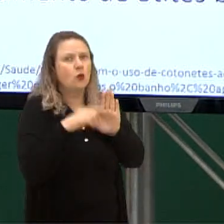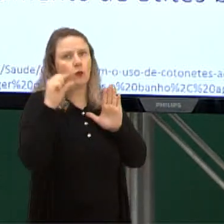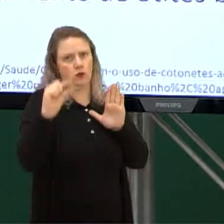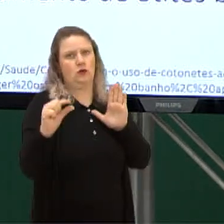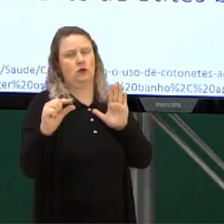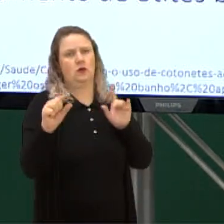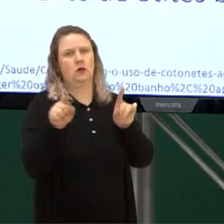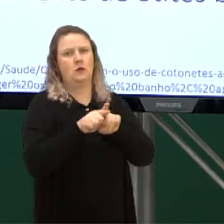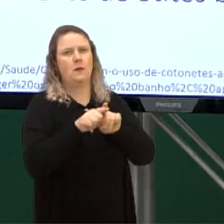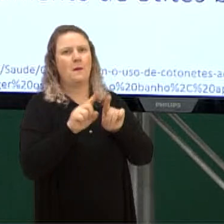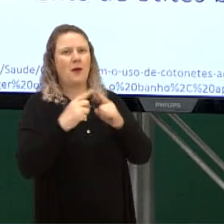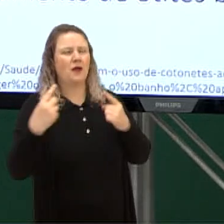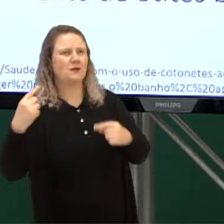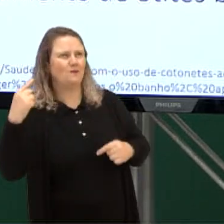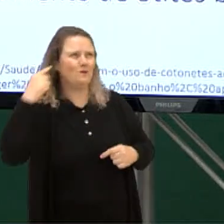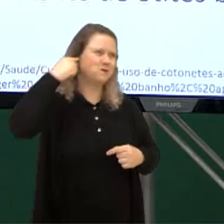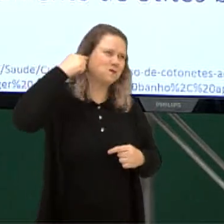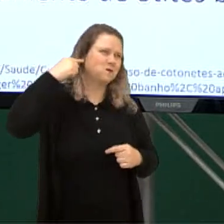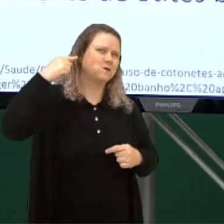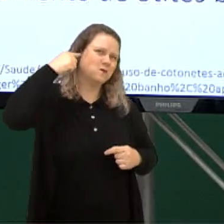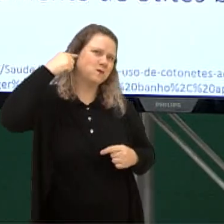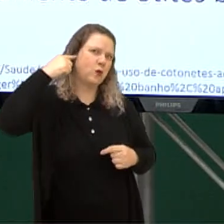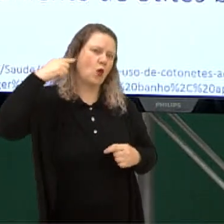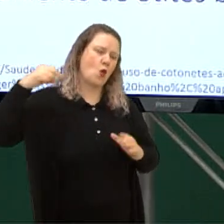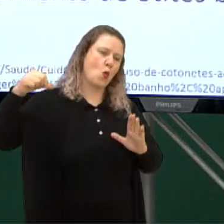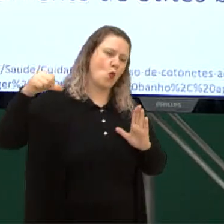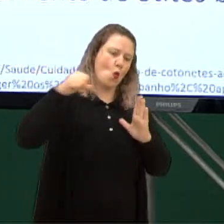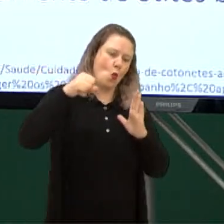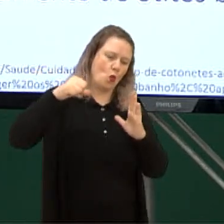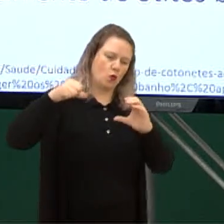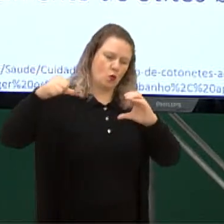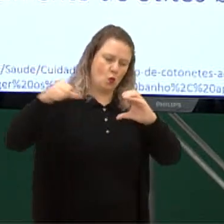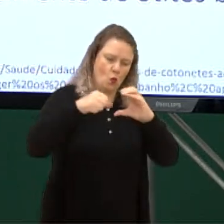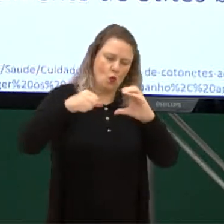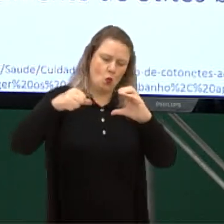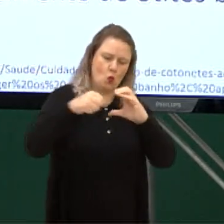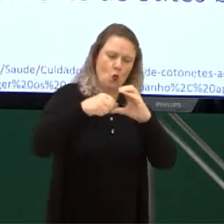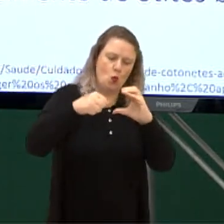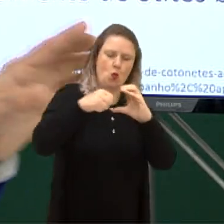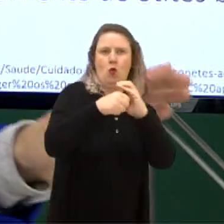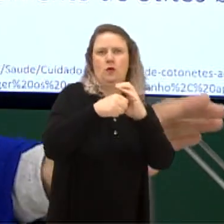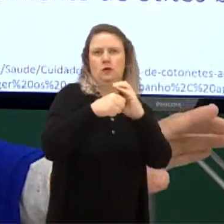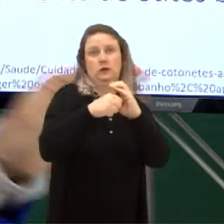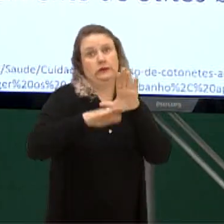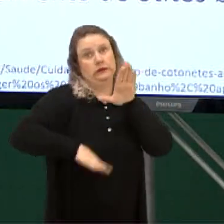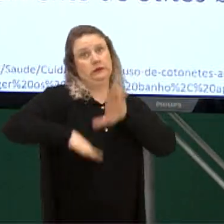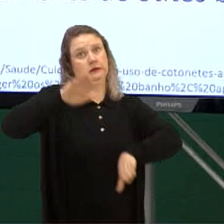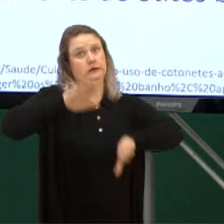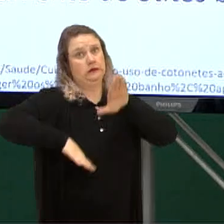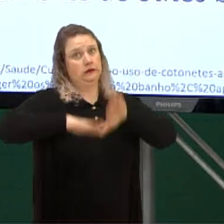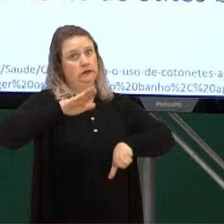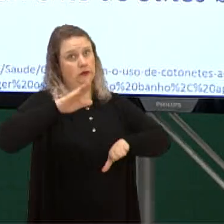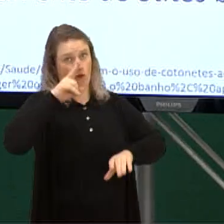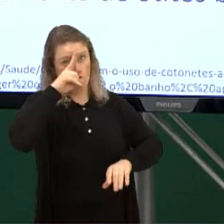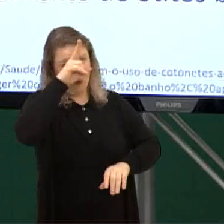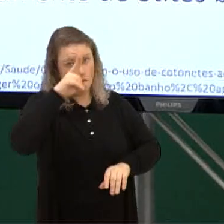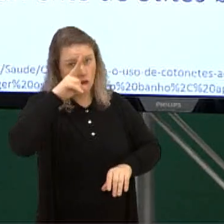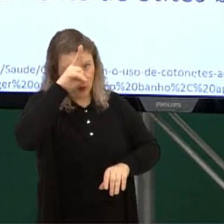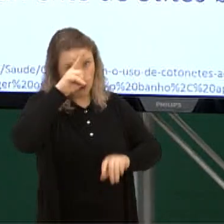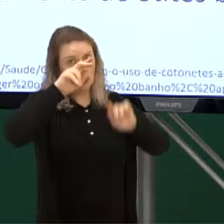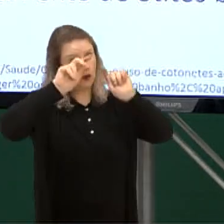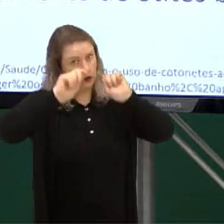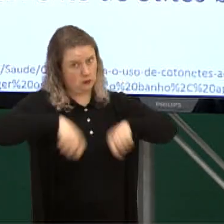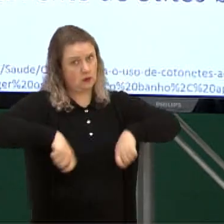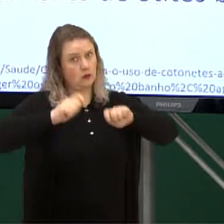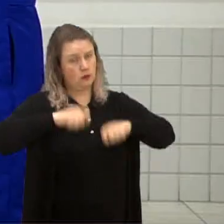gente empurra esse cerume, essa cera, contra o tímpano. E dependendo da força, ele